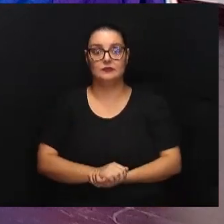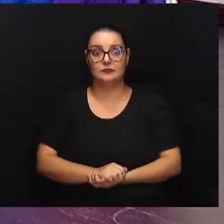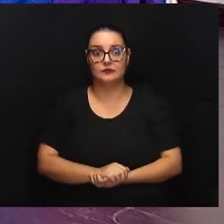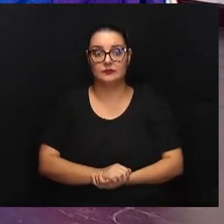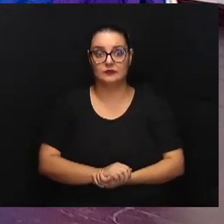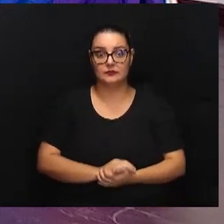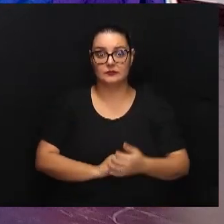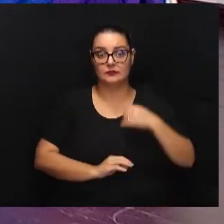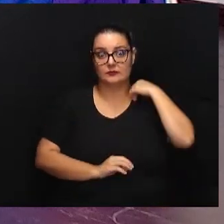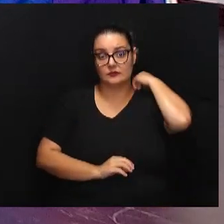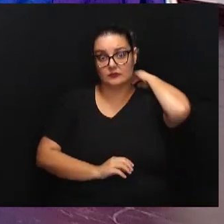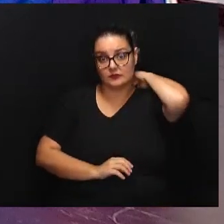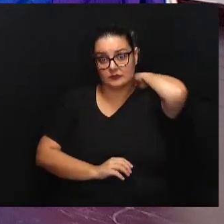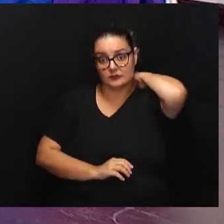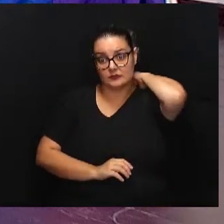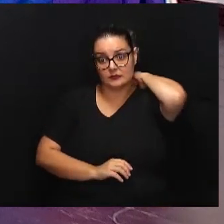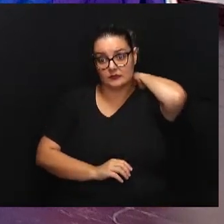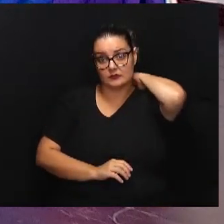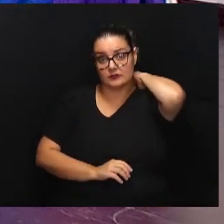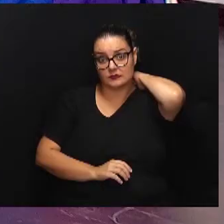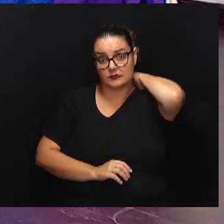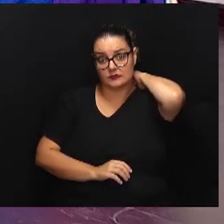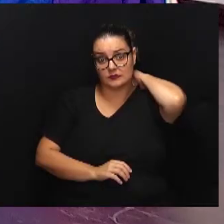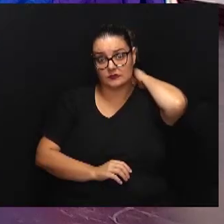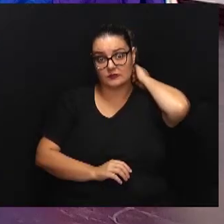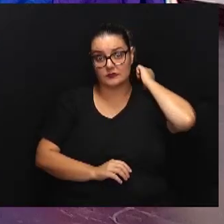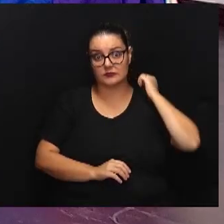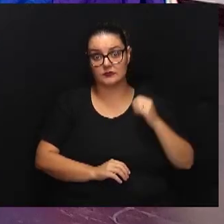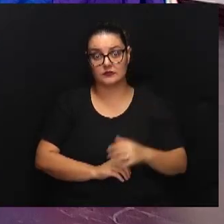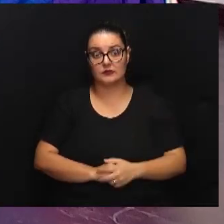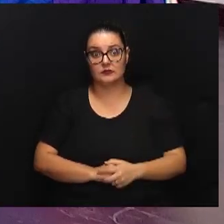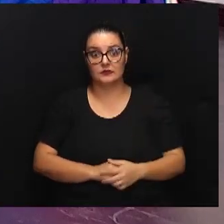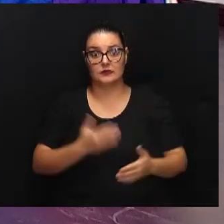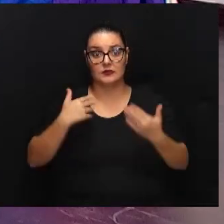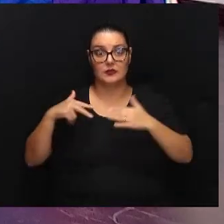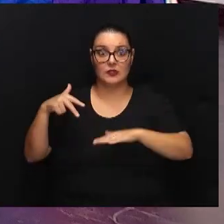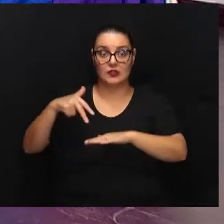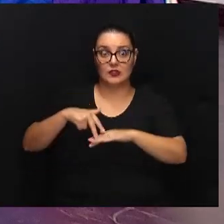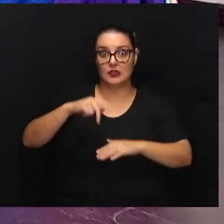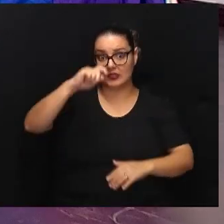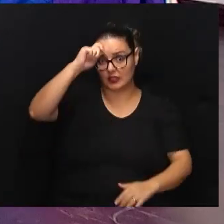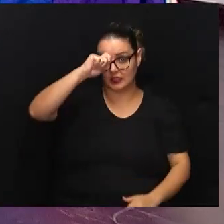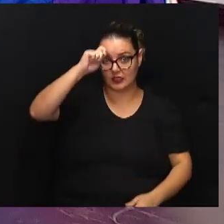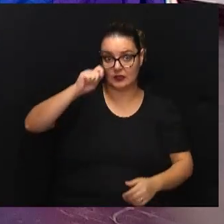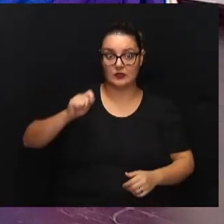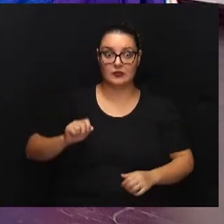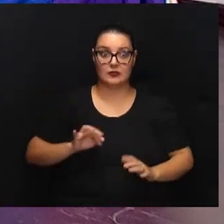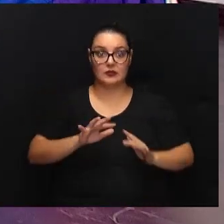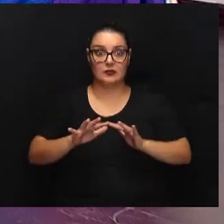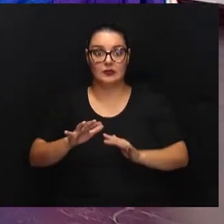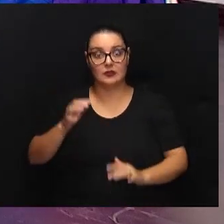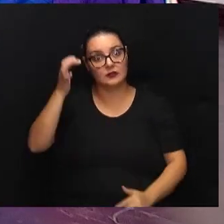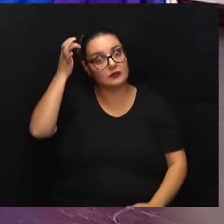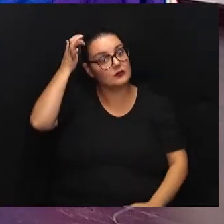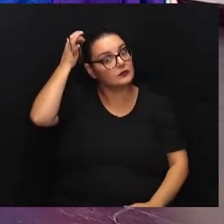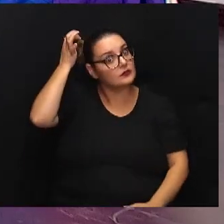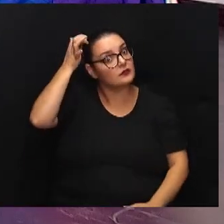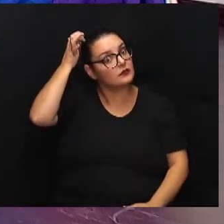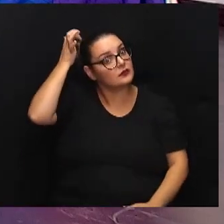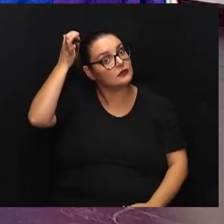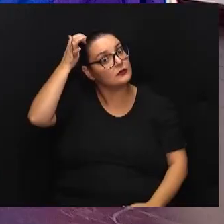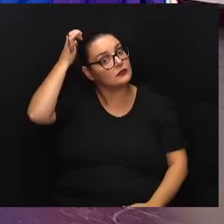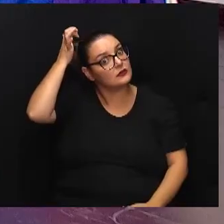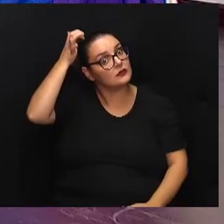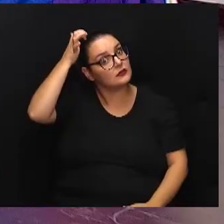passado que eu subi no palco, ganhei o bonezinho da parada, né, ela dando um show e eu fingindo que eu sabia dançar alguma coisa, enfim.